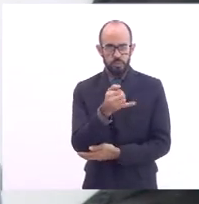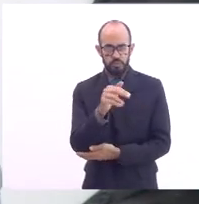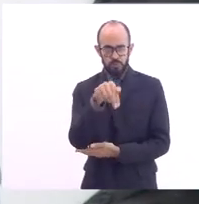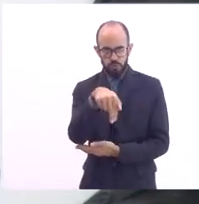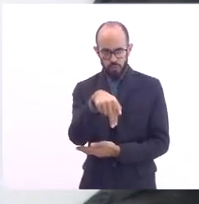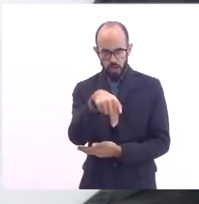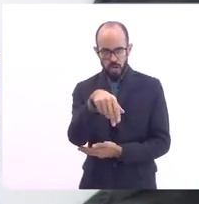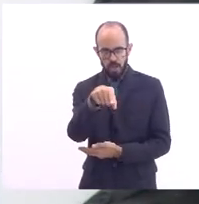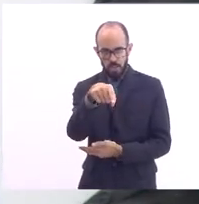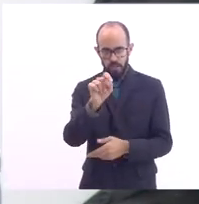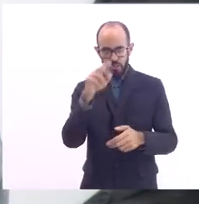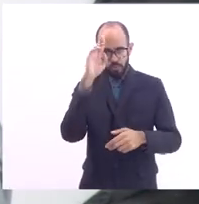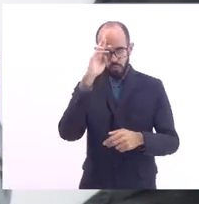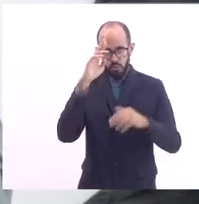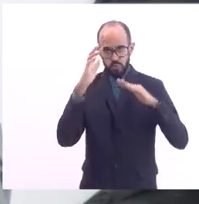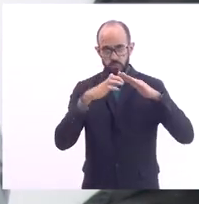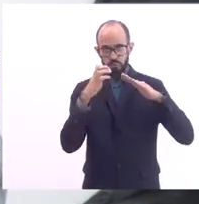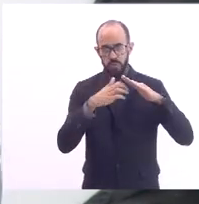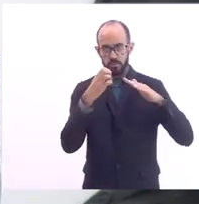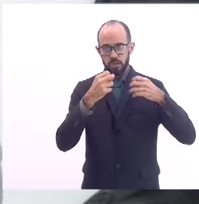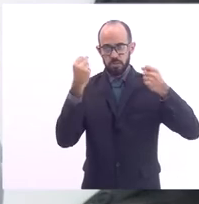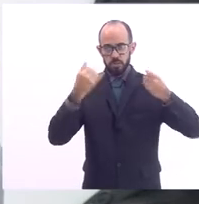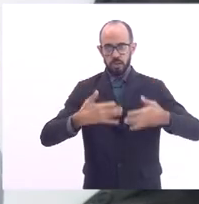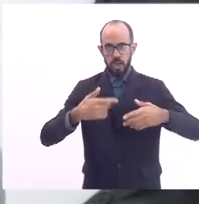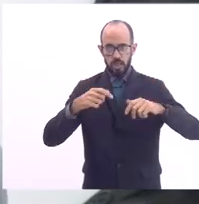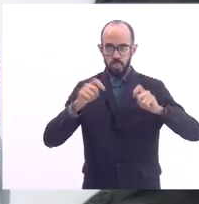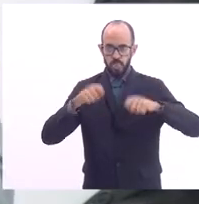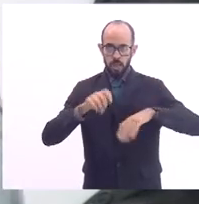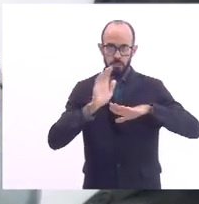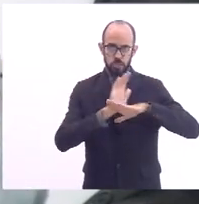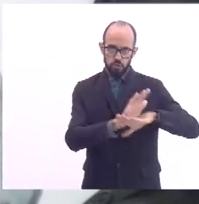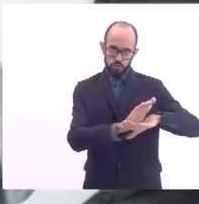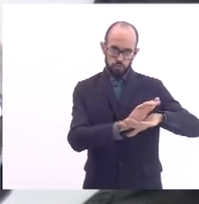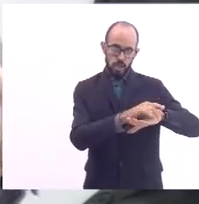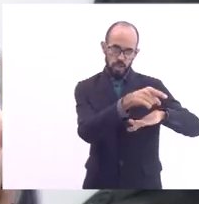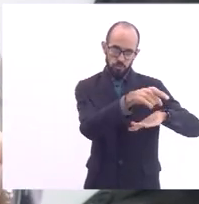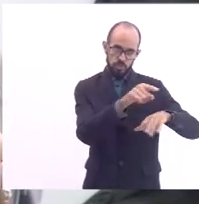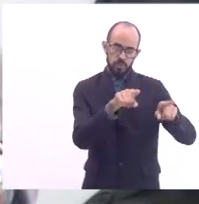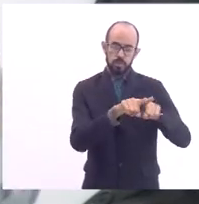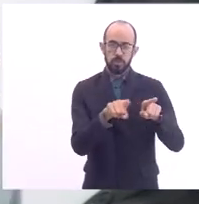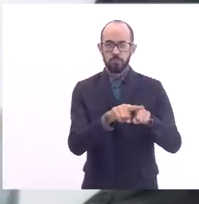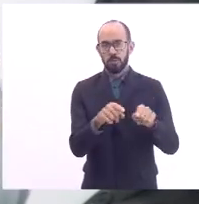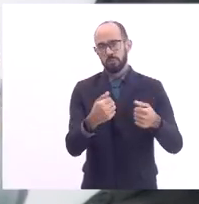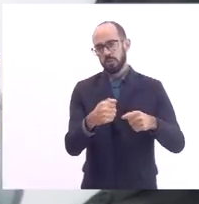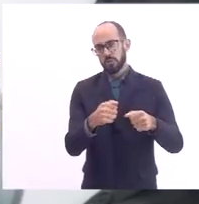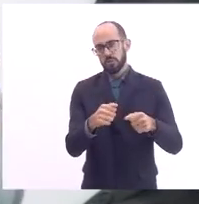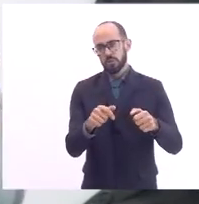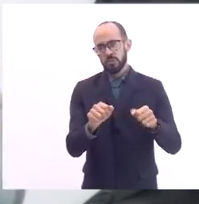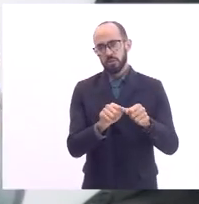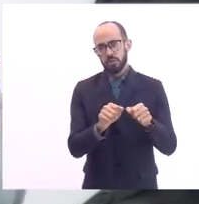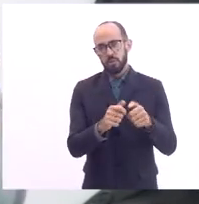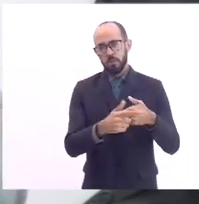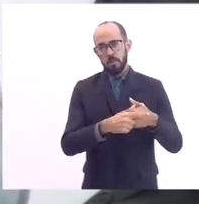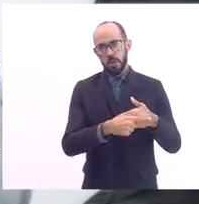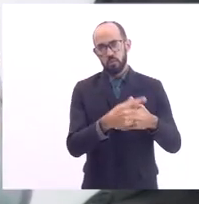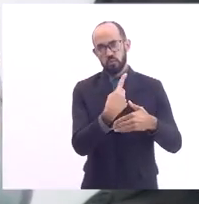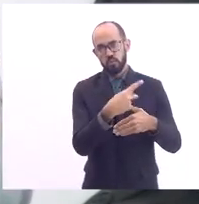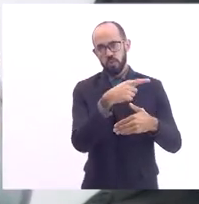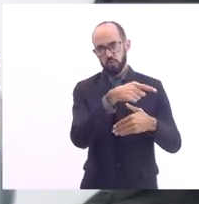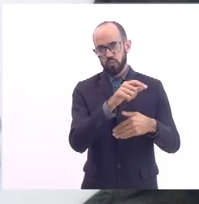industriais, para que a gente explique a eles o seguinte, olha, nós podemos ajudar um pouco e vocês têm que fazer a parte de vocês. E existe um investimento